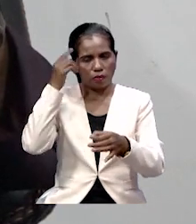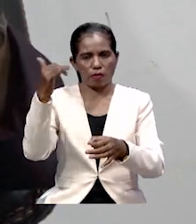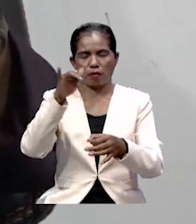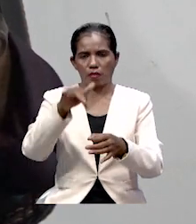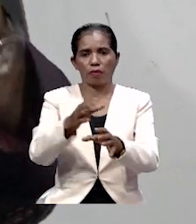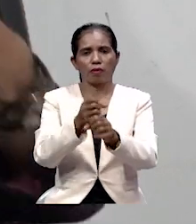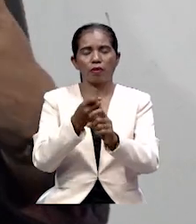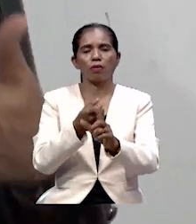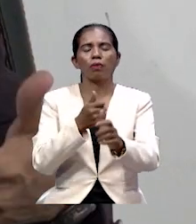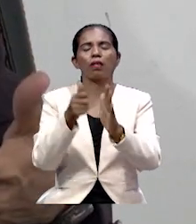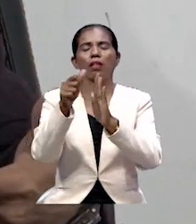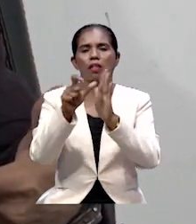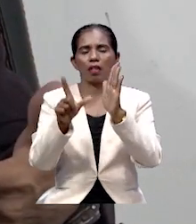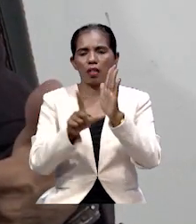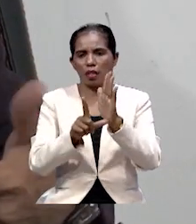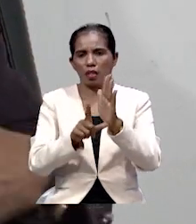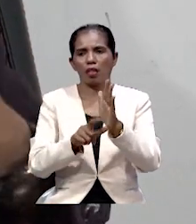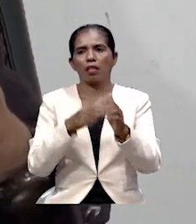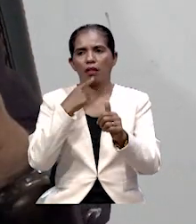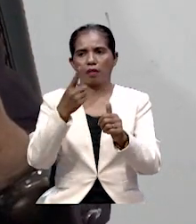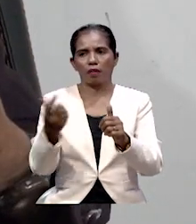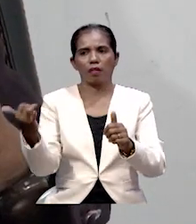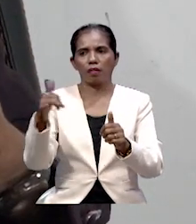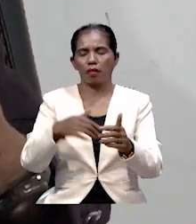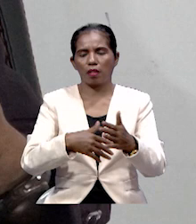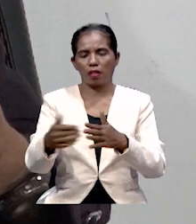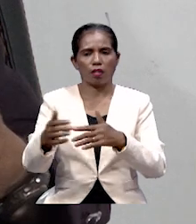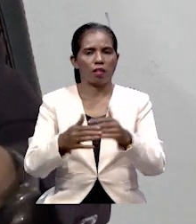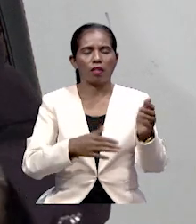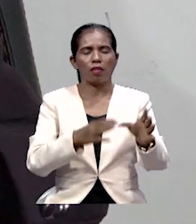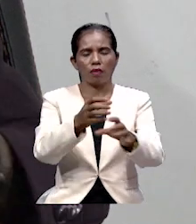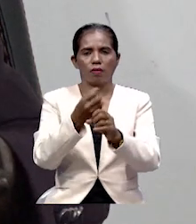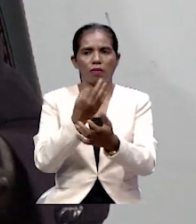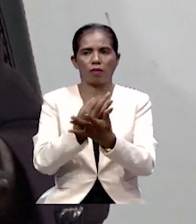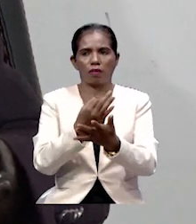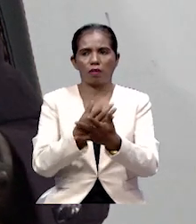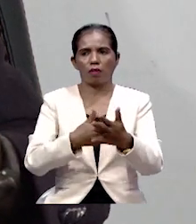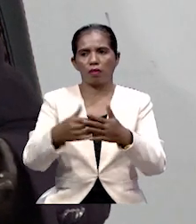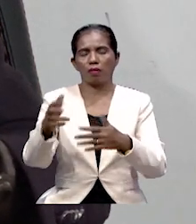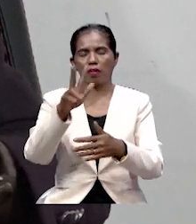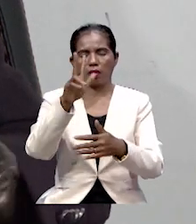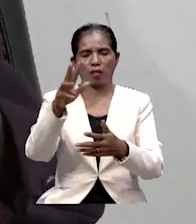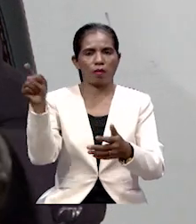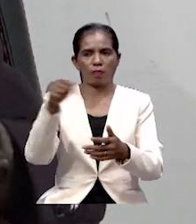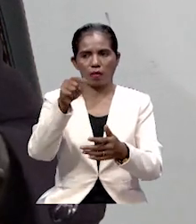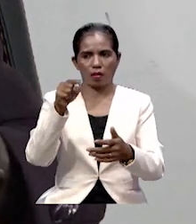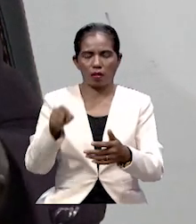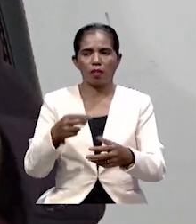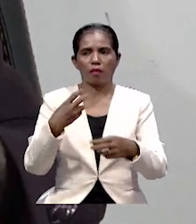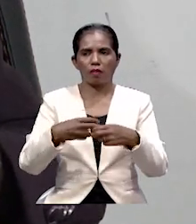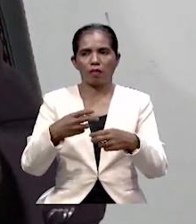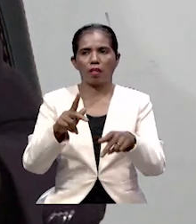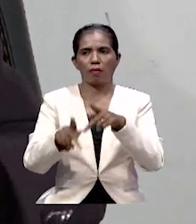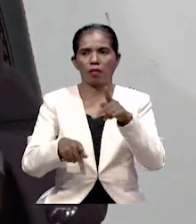nebe haruka. Mas agora na realidade e prática, sira hal levantamento orçamento geral do Estado, diu os 3%, nem ameaças. É uma sira